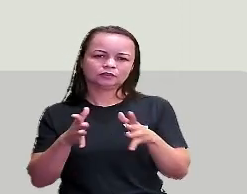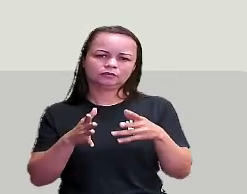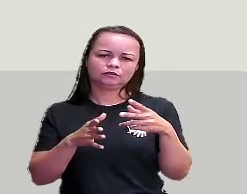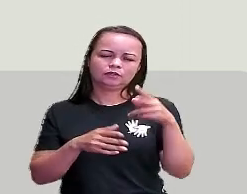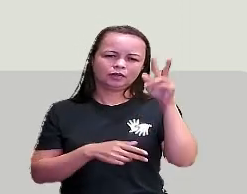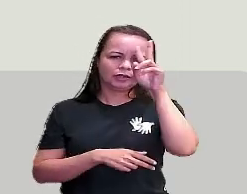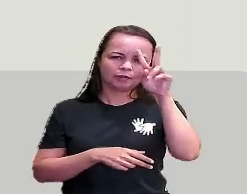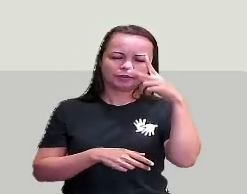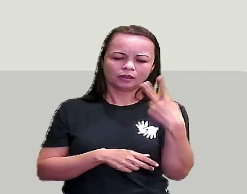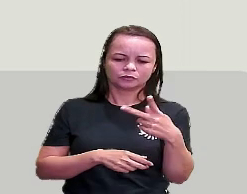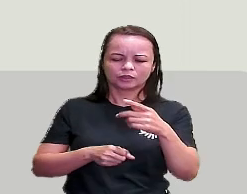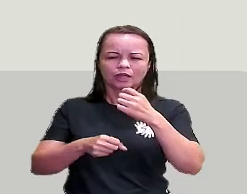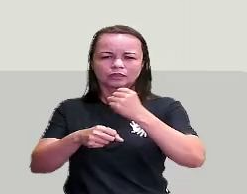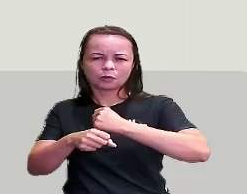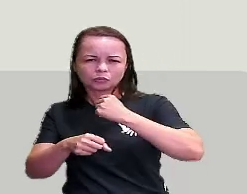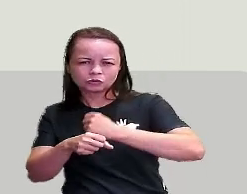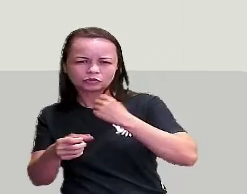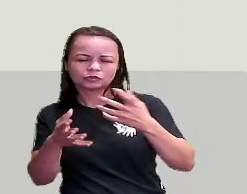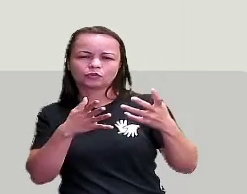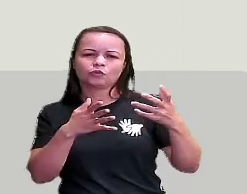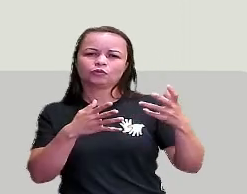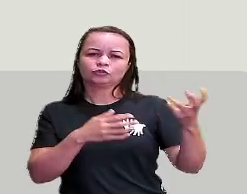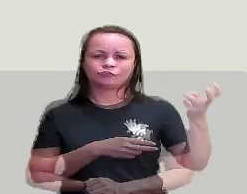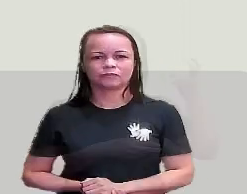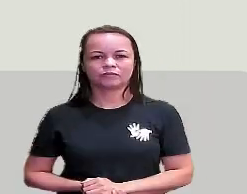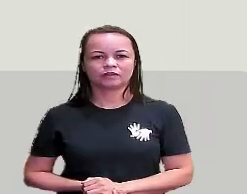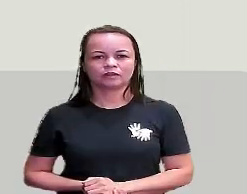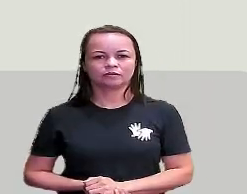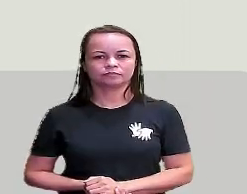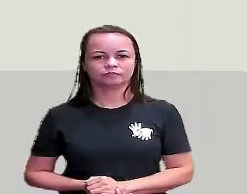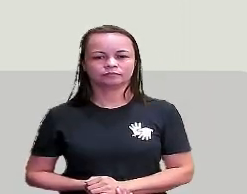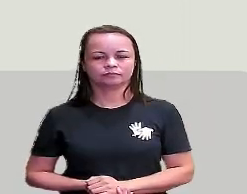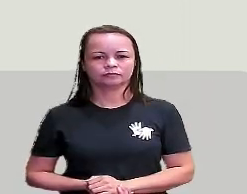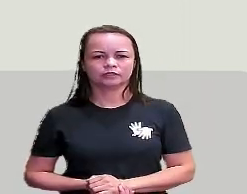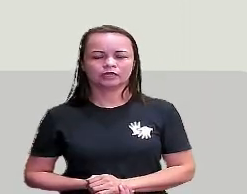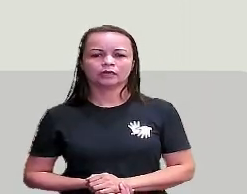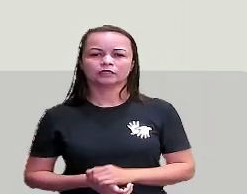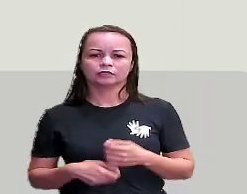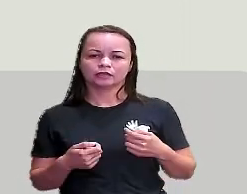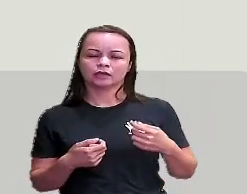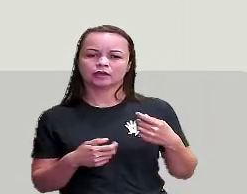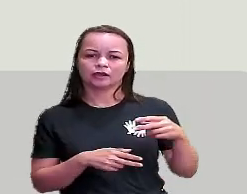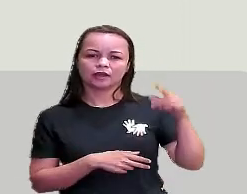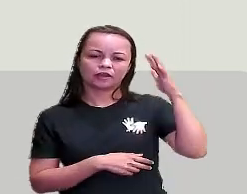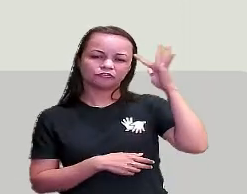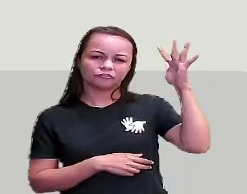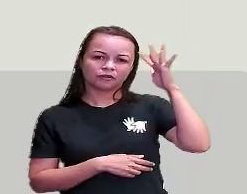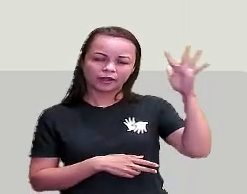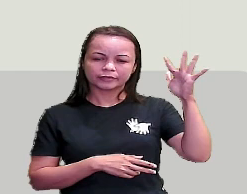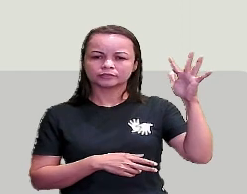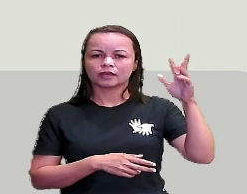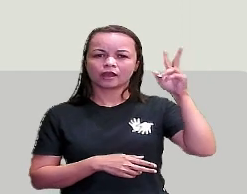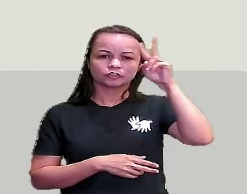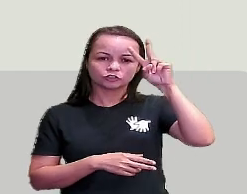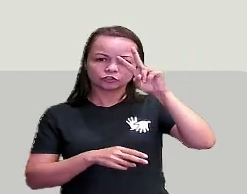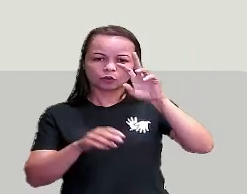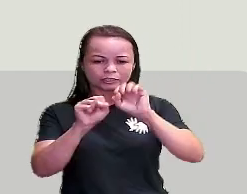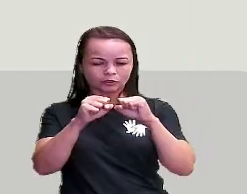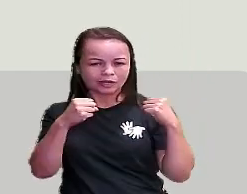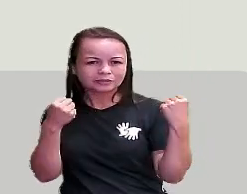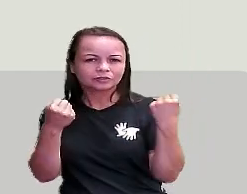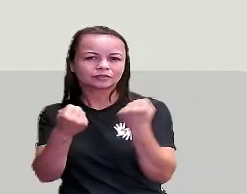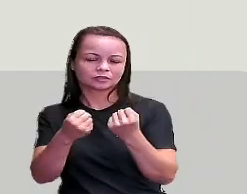construções, o imaterial, as danças, o folclore local, ele só não reflete a sua história, mas reflete a história de toda a sociedade, de toda